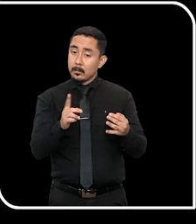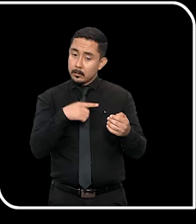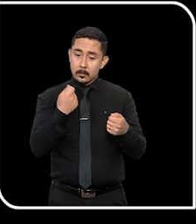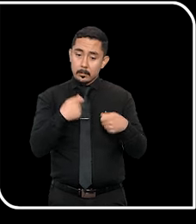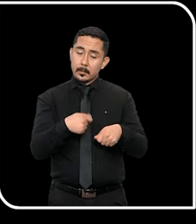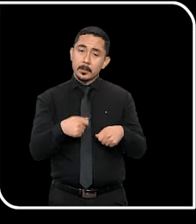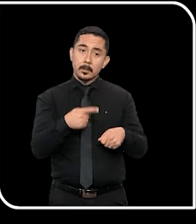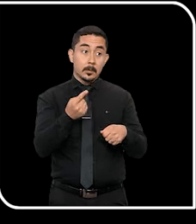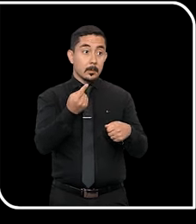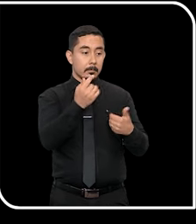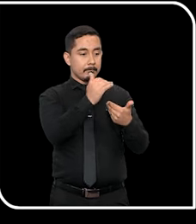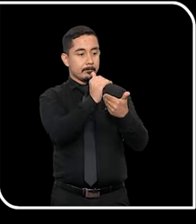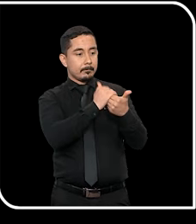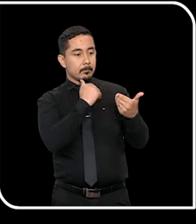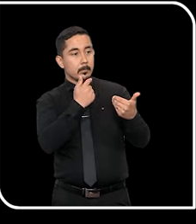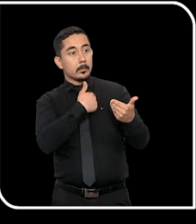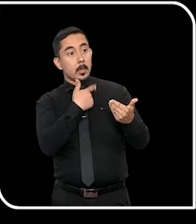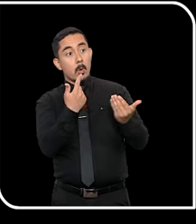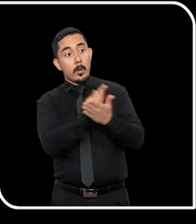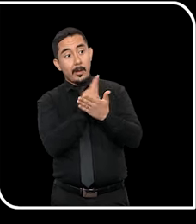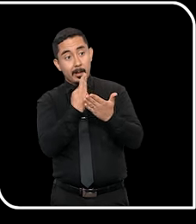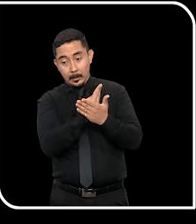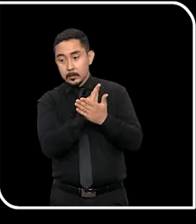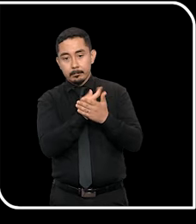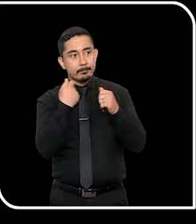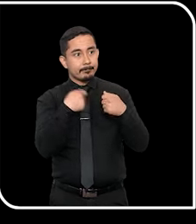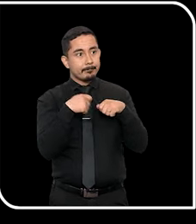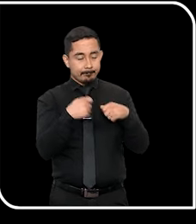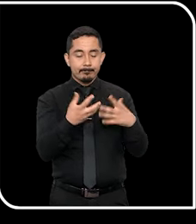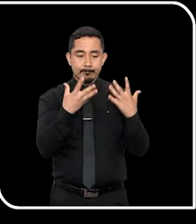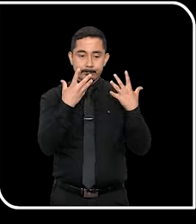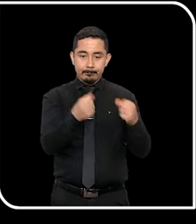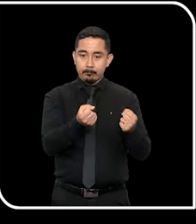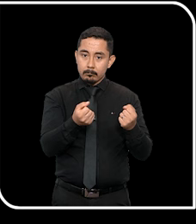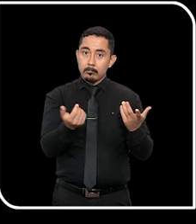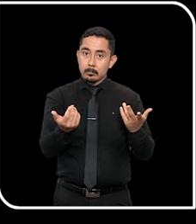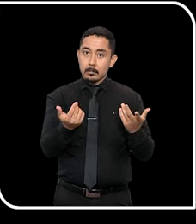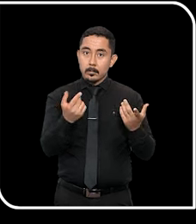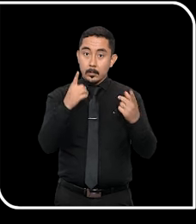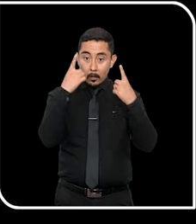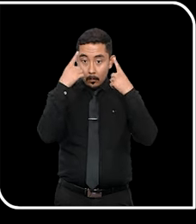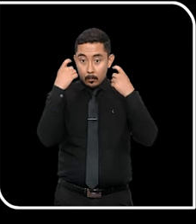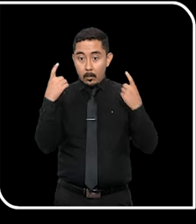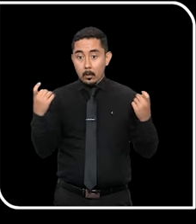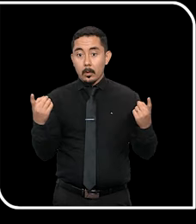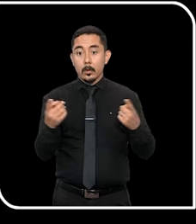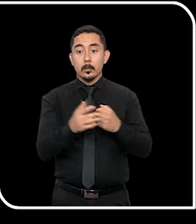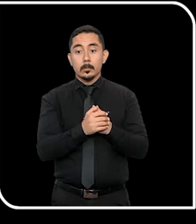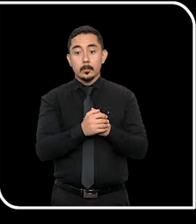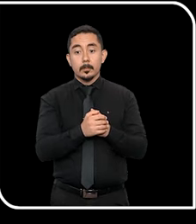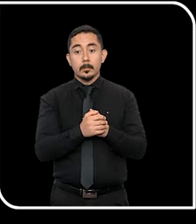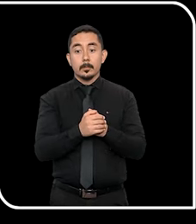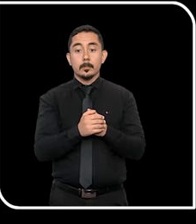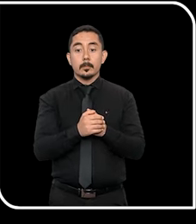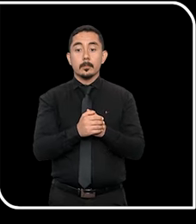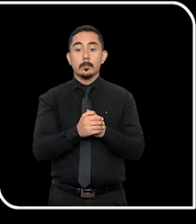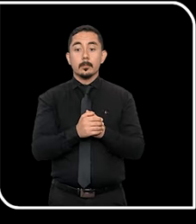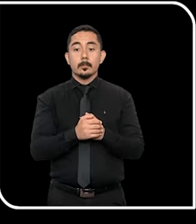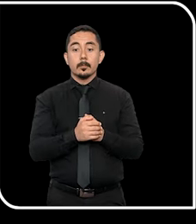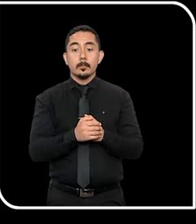a gente tem que fazer quando alguém sinaliza que a gente tá sendo eh preconceituoso violento que tem alguma coisa ali que não tá encaixada